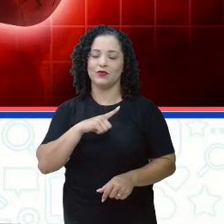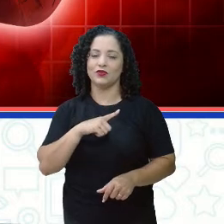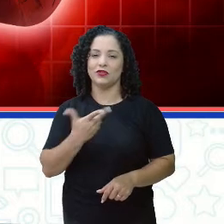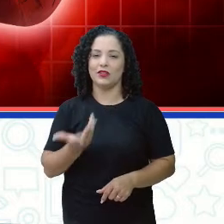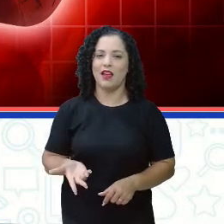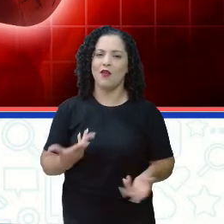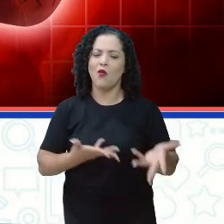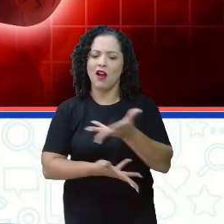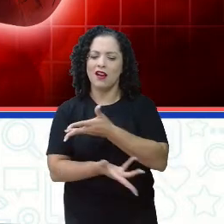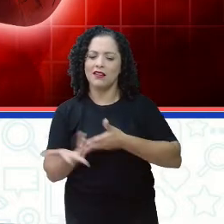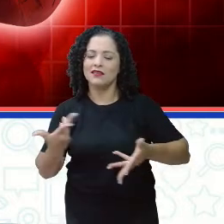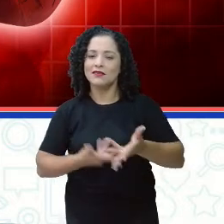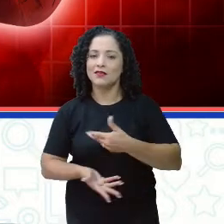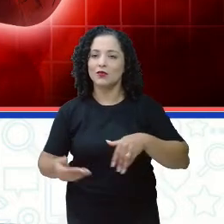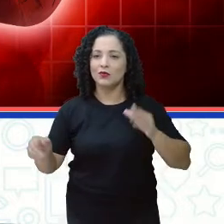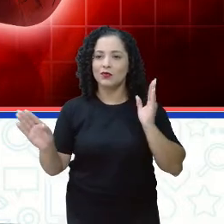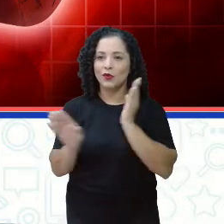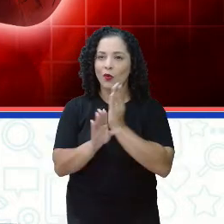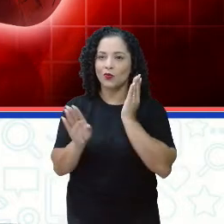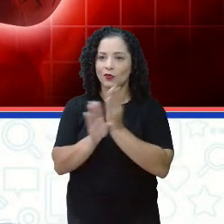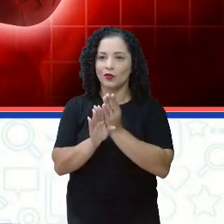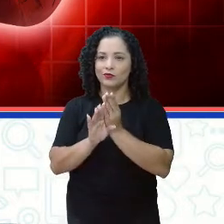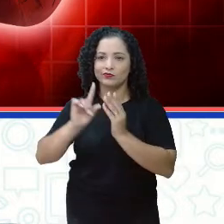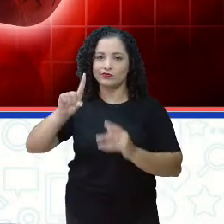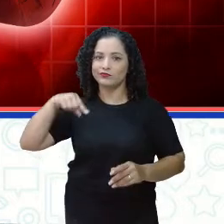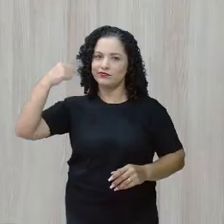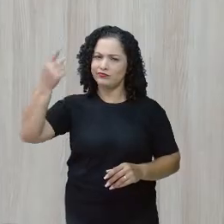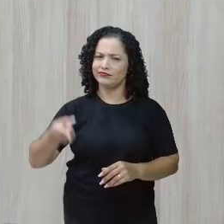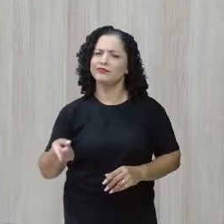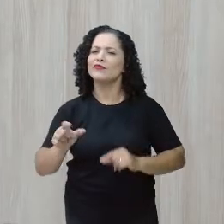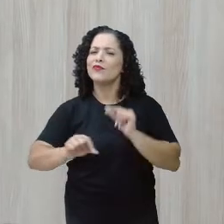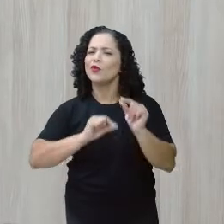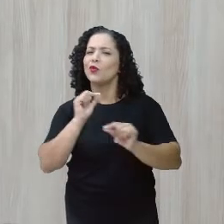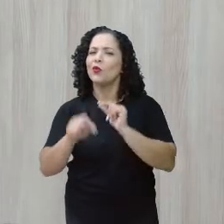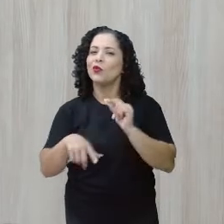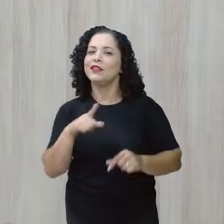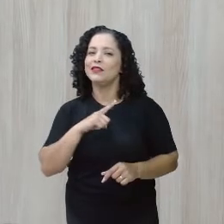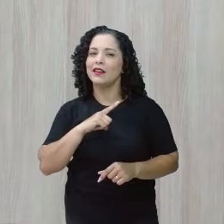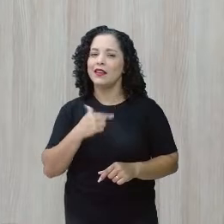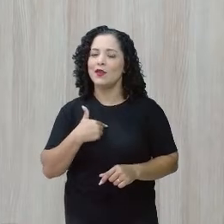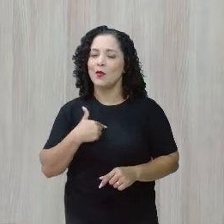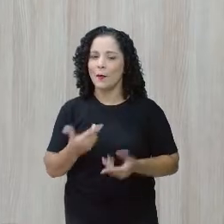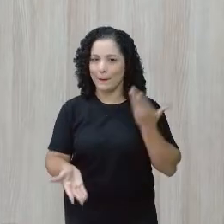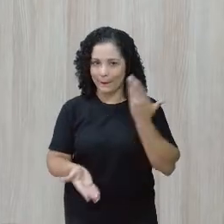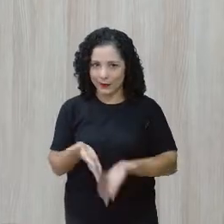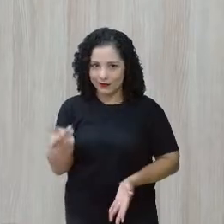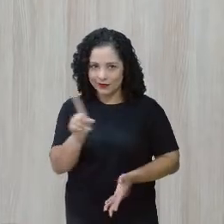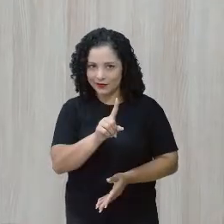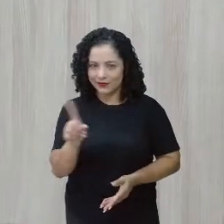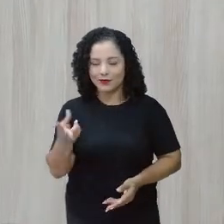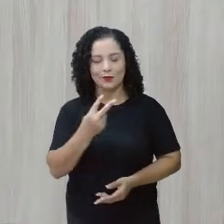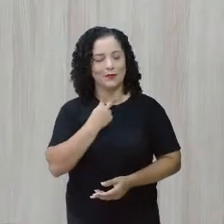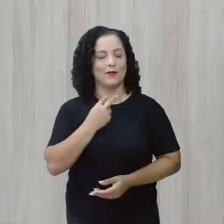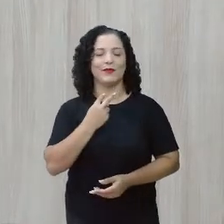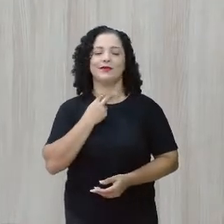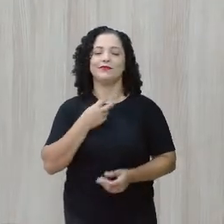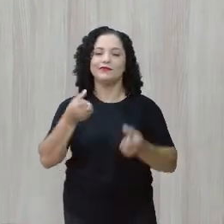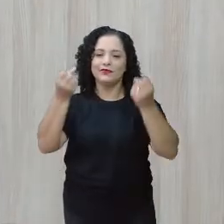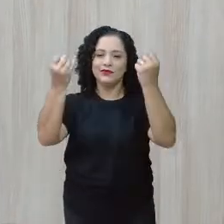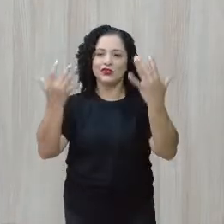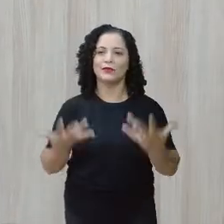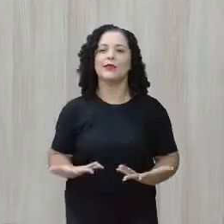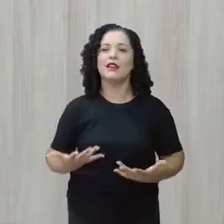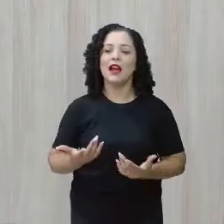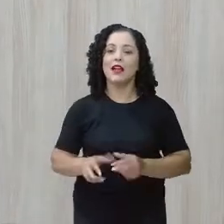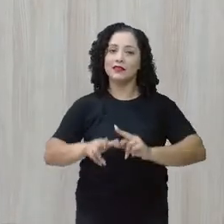ao nosso próximo encontro. Então, professora, diz aí o que é que vai ter para eu não perder. Olha, eu vou falar a respeito da pequena e da